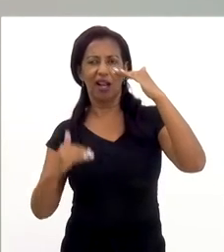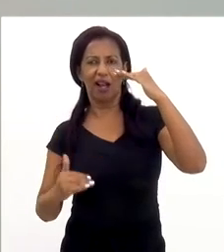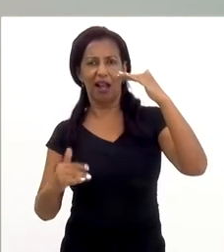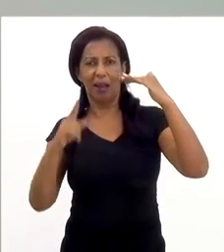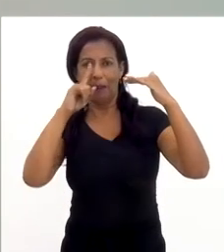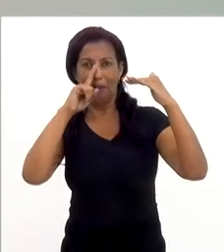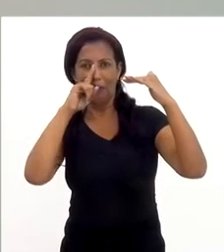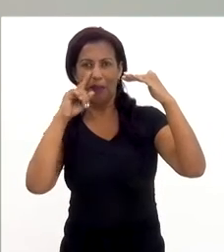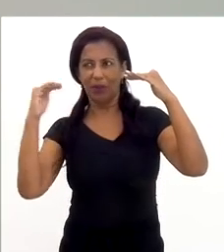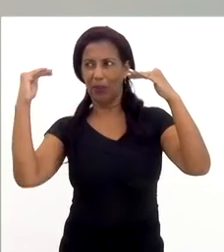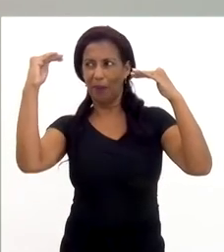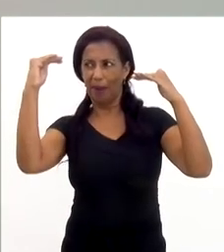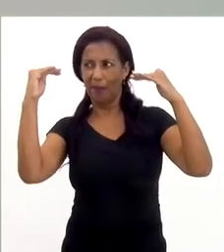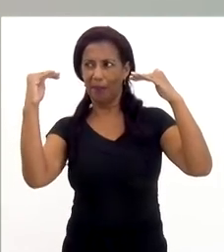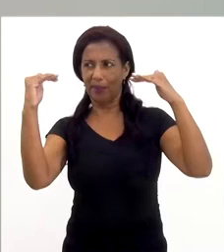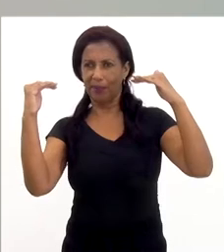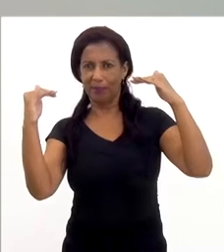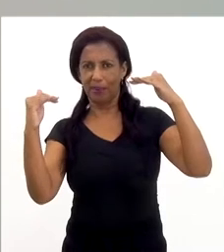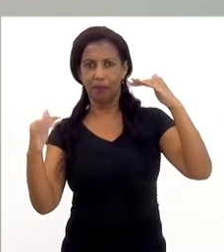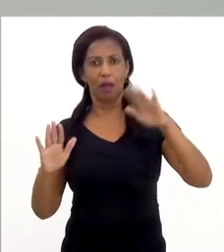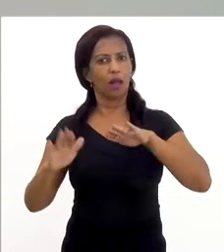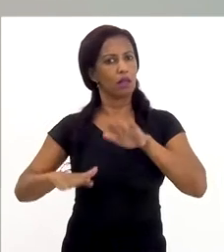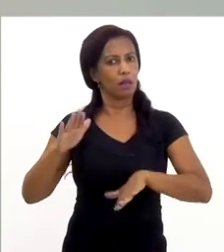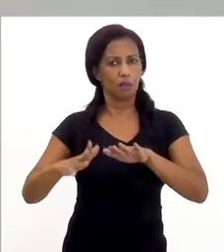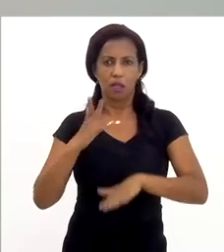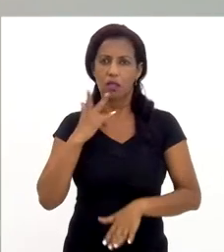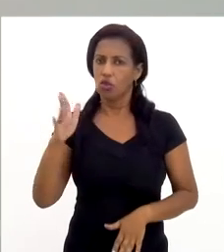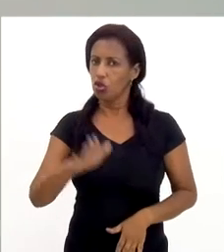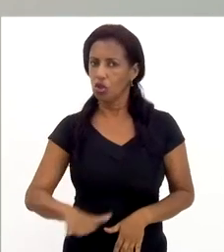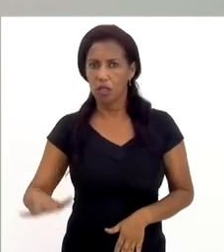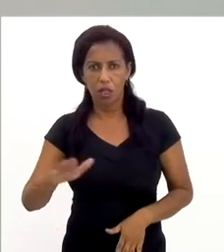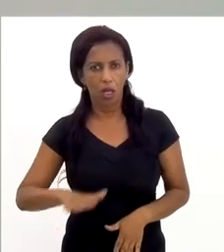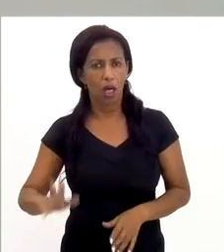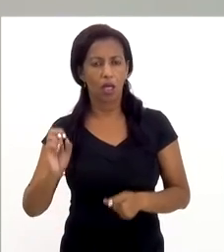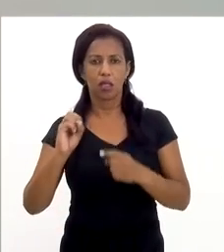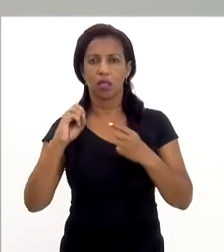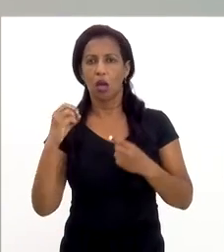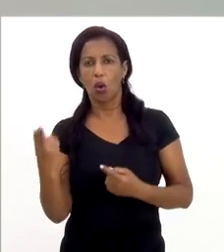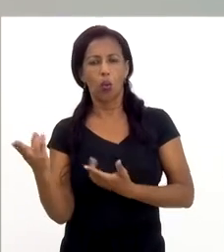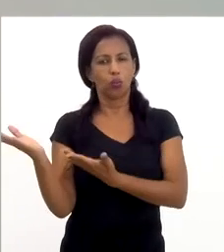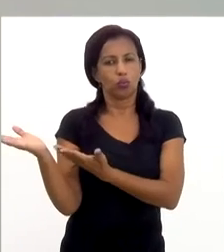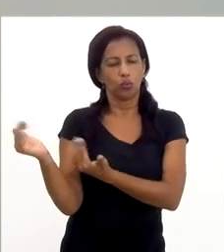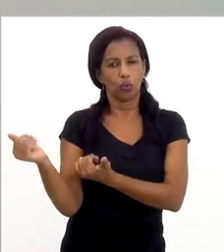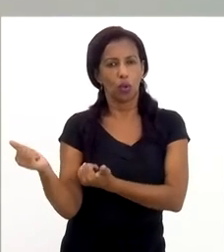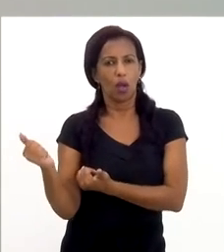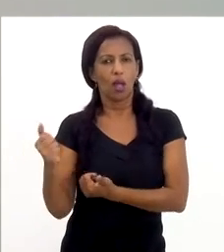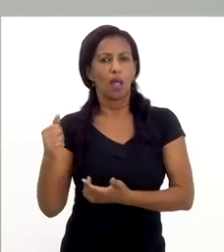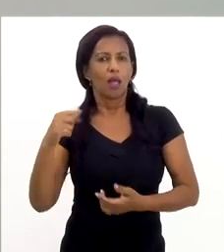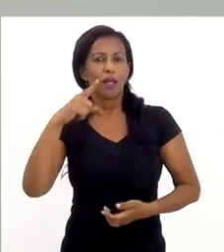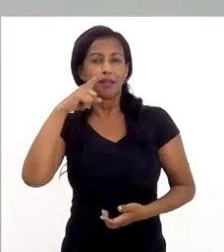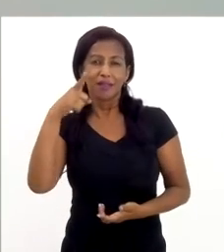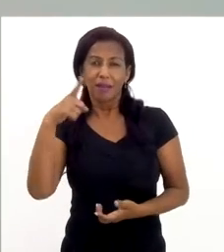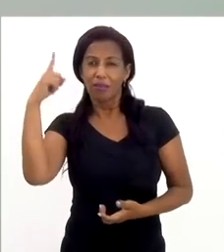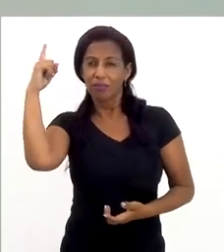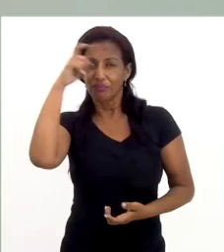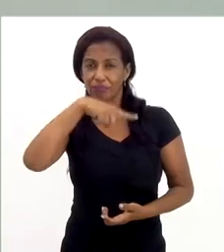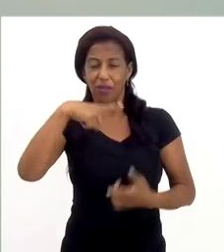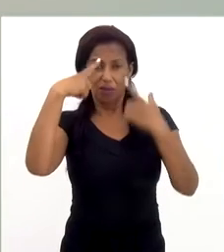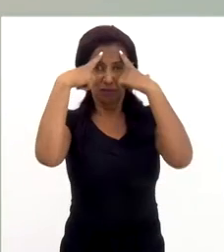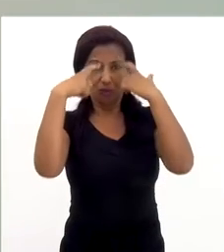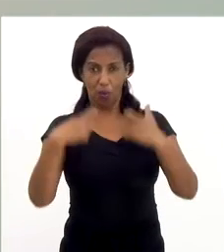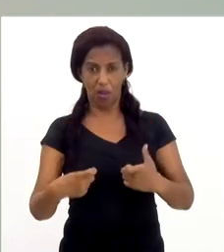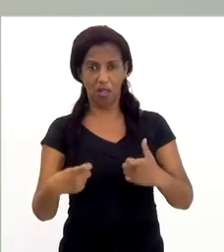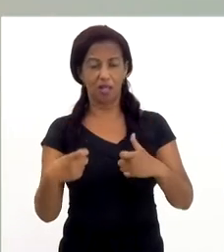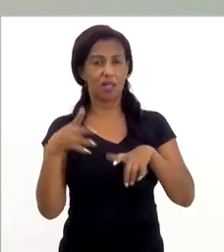de gravidade digamos assim embora eu sempre Gestalt que tratando de crianças e adolescente né É sempre grave né a violência sexual